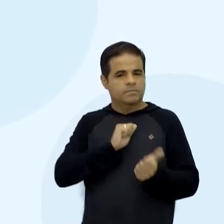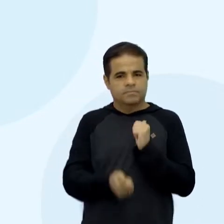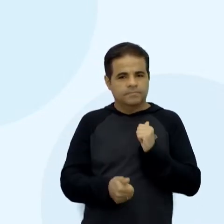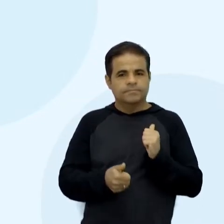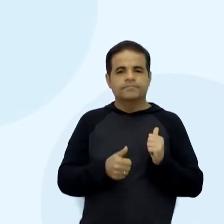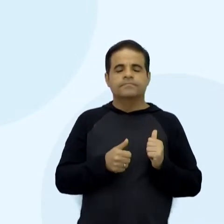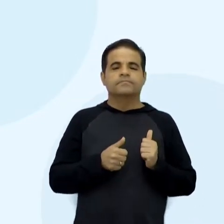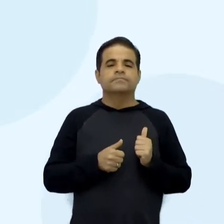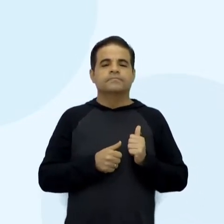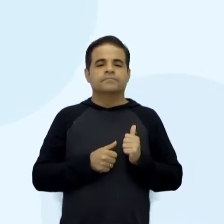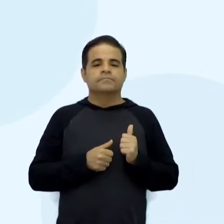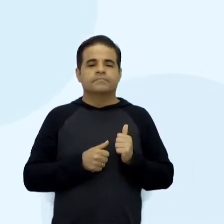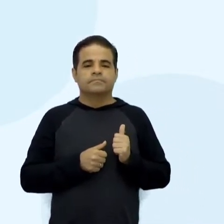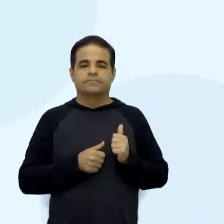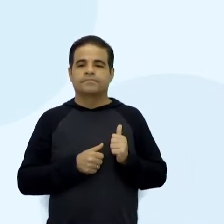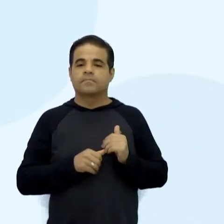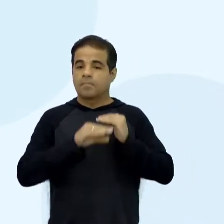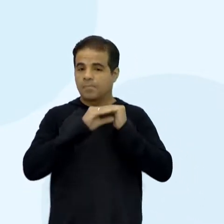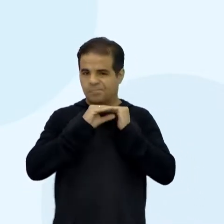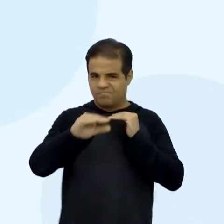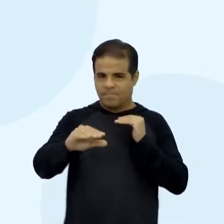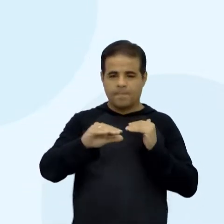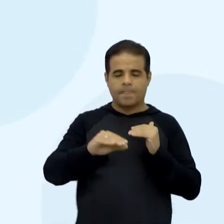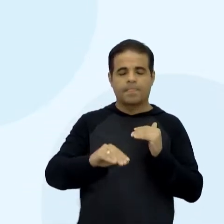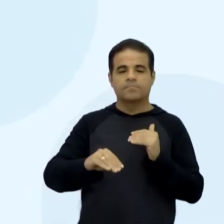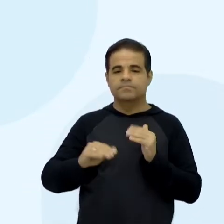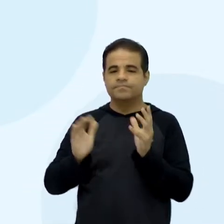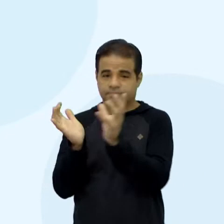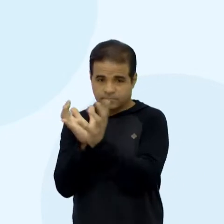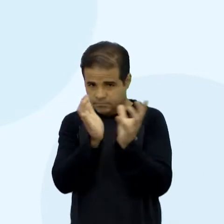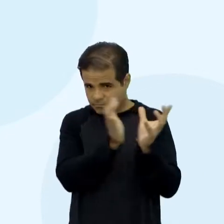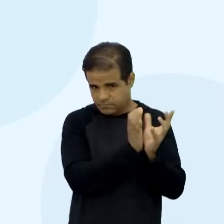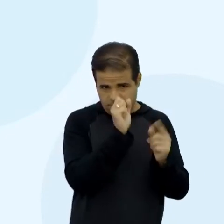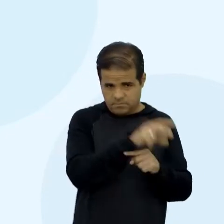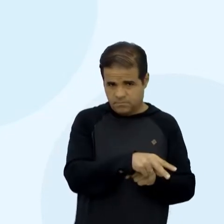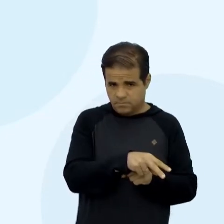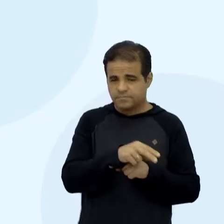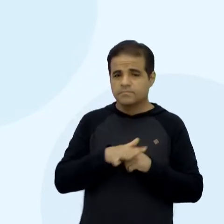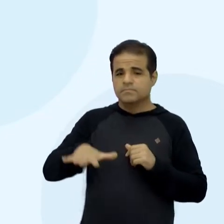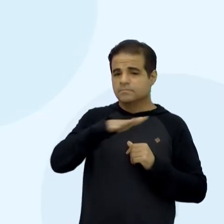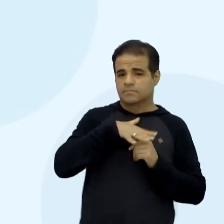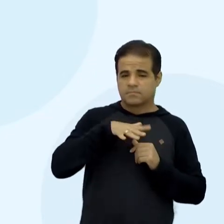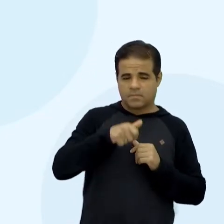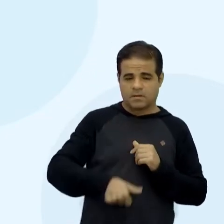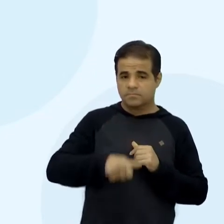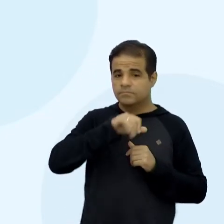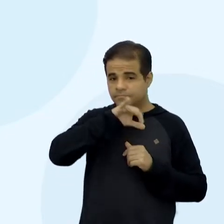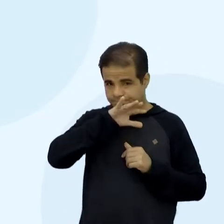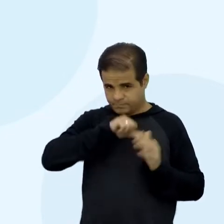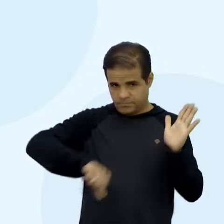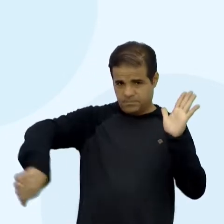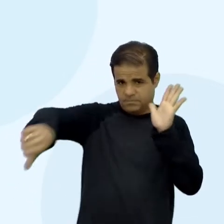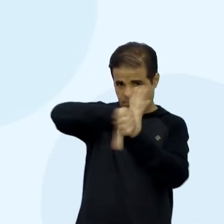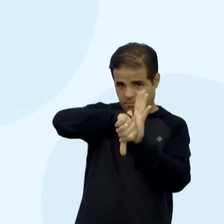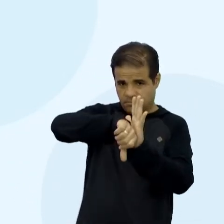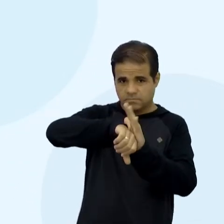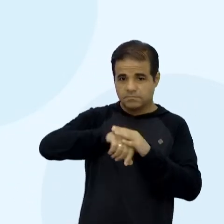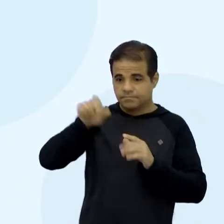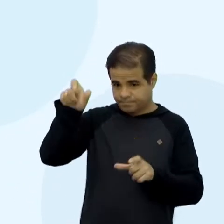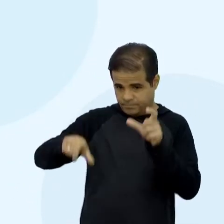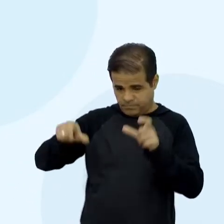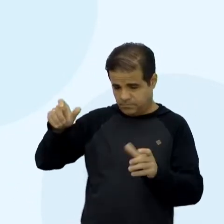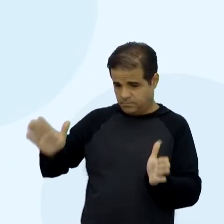esporte, as assimetrias de classe e de raça tornam o ambiente ainda mais cruel para aquelas que são